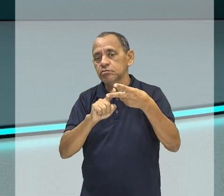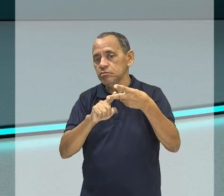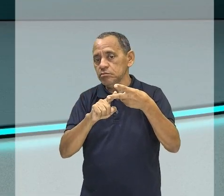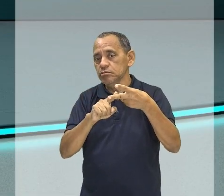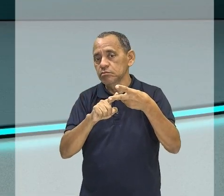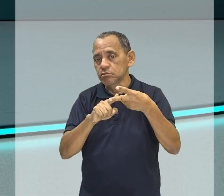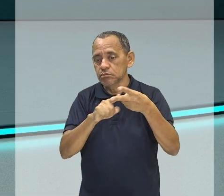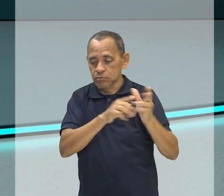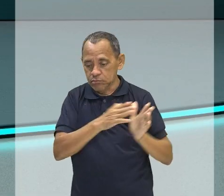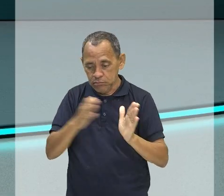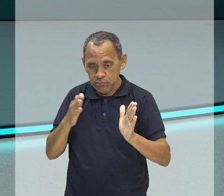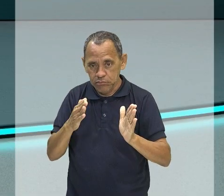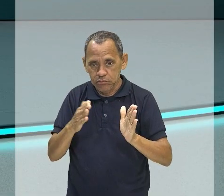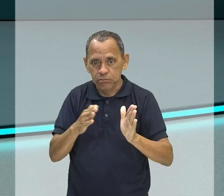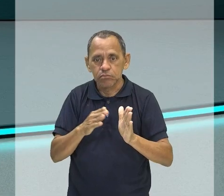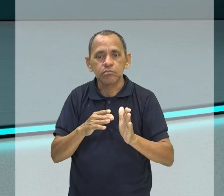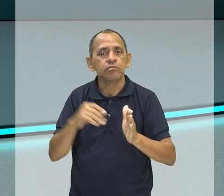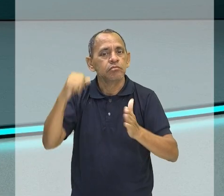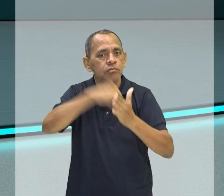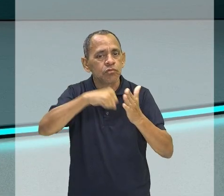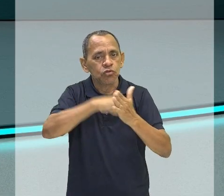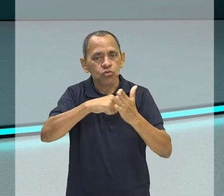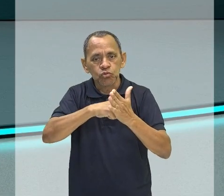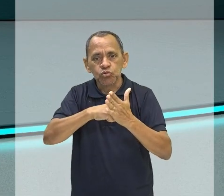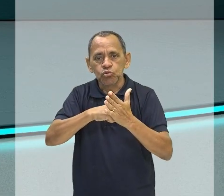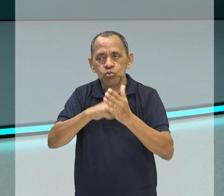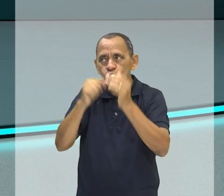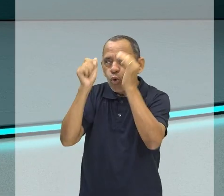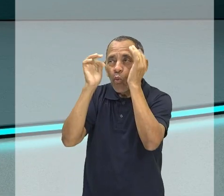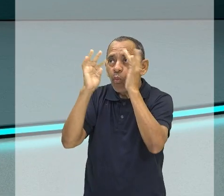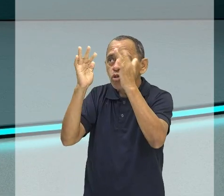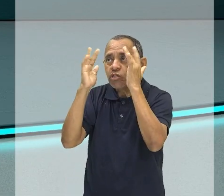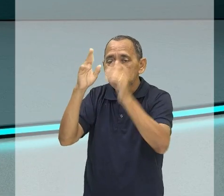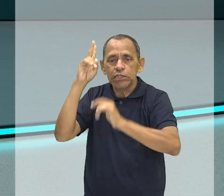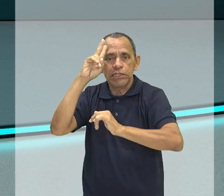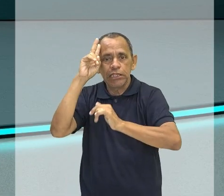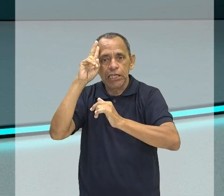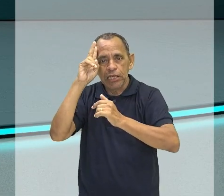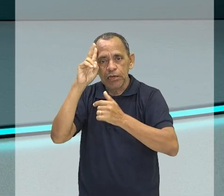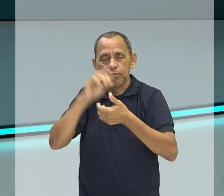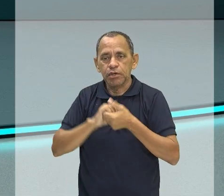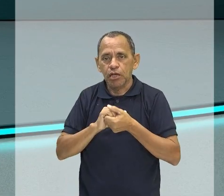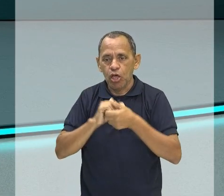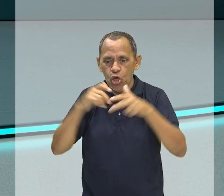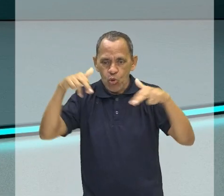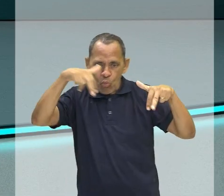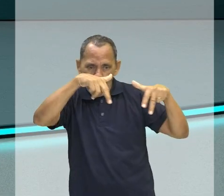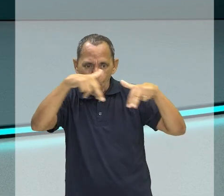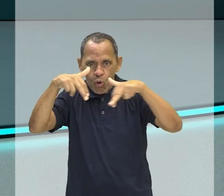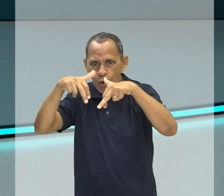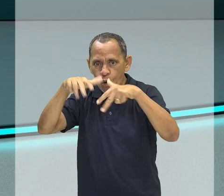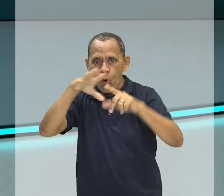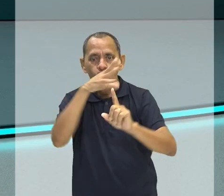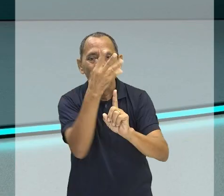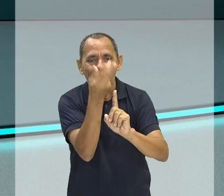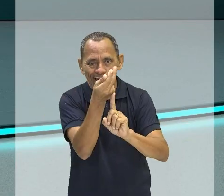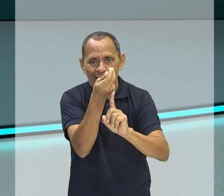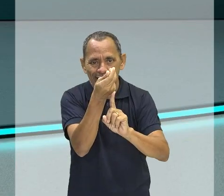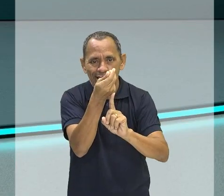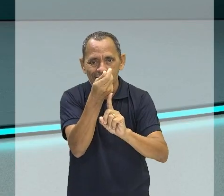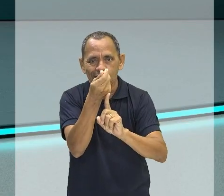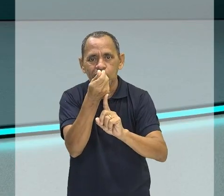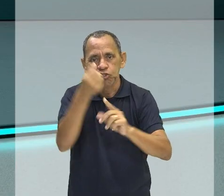é realizada de forma imaginária. Lembra uma encenação teatral. É como se